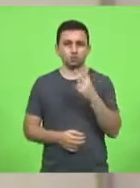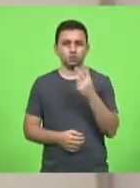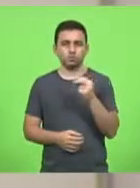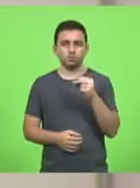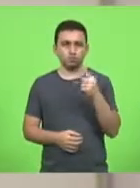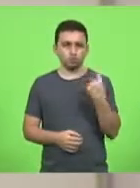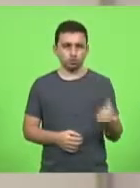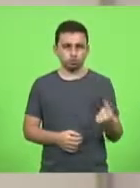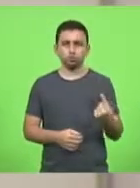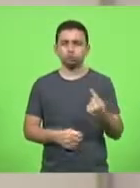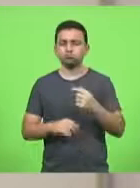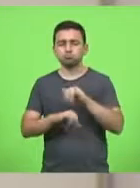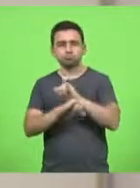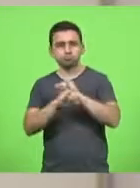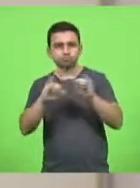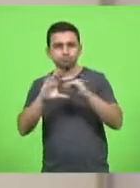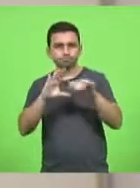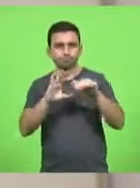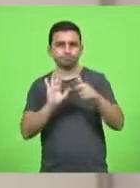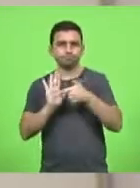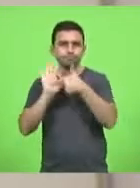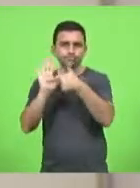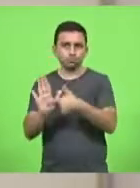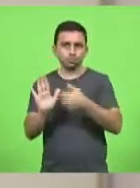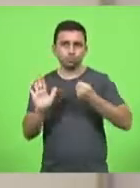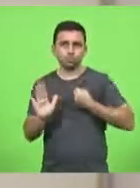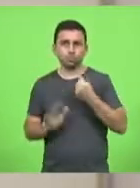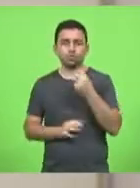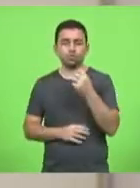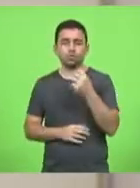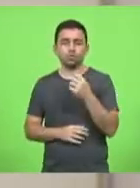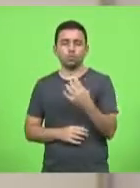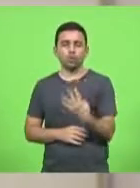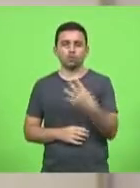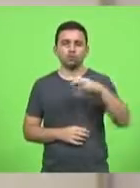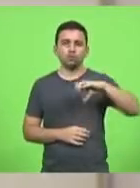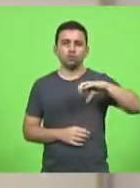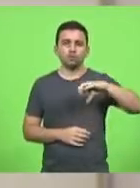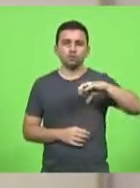encaminhará aos destinatários as indicações 493